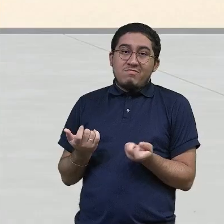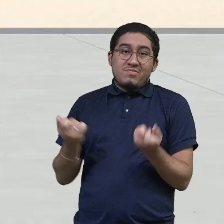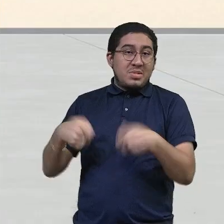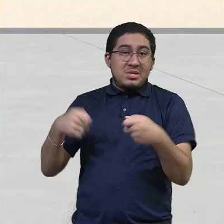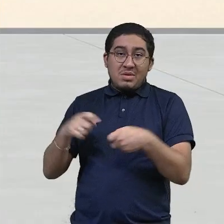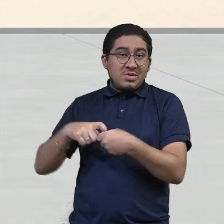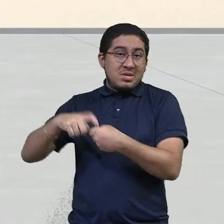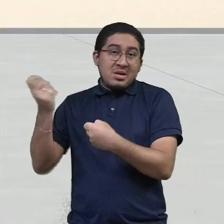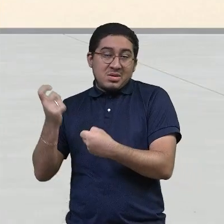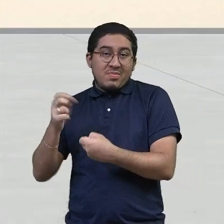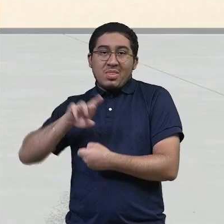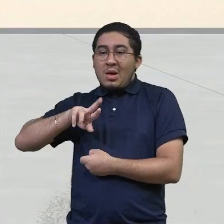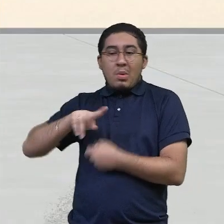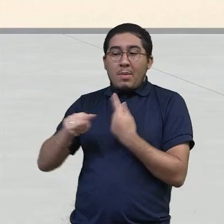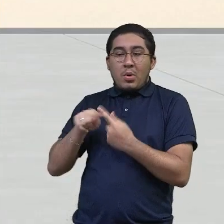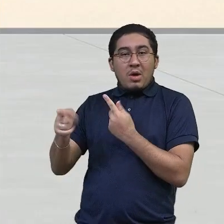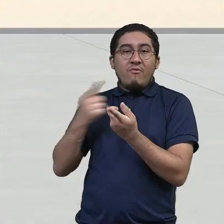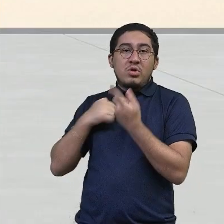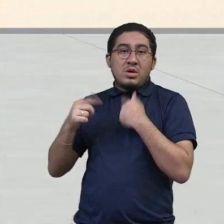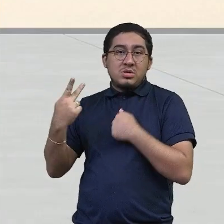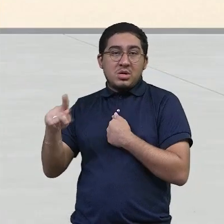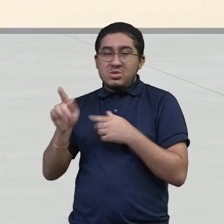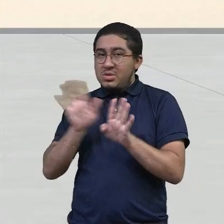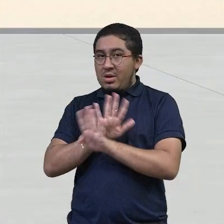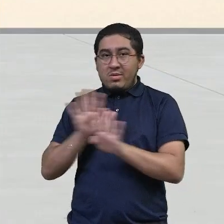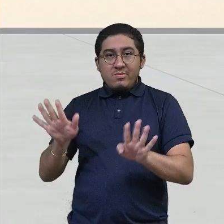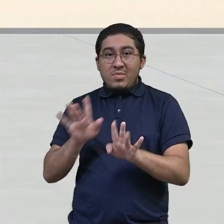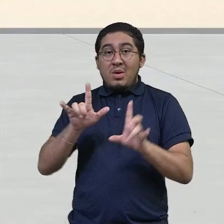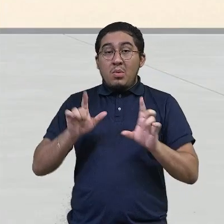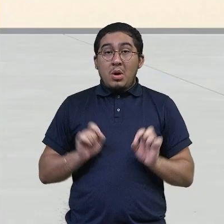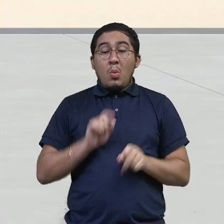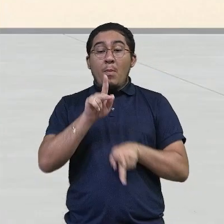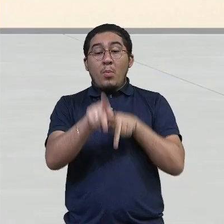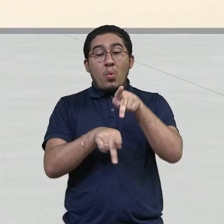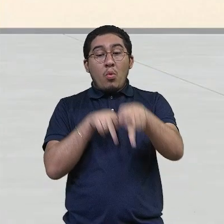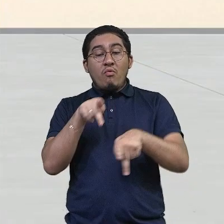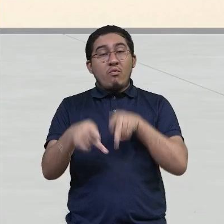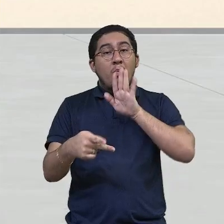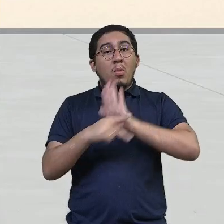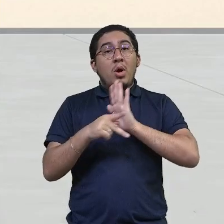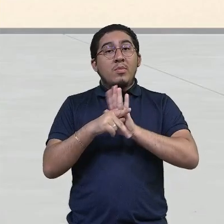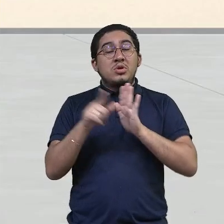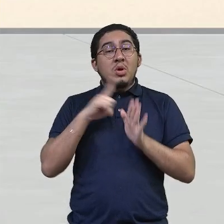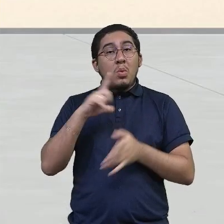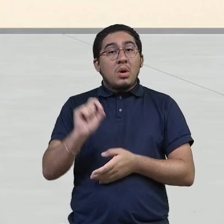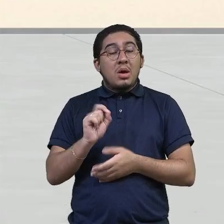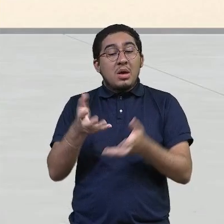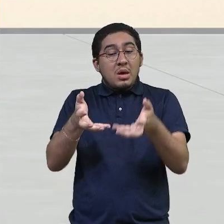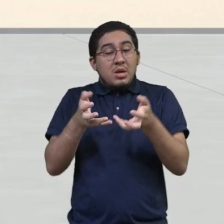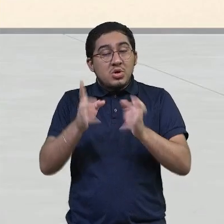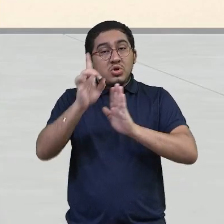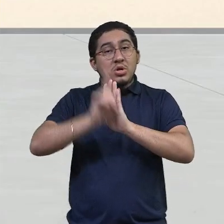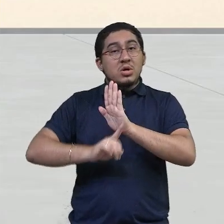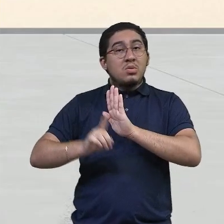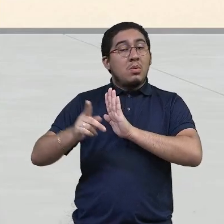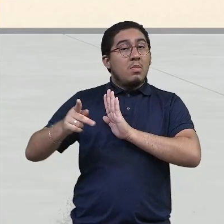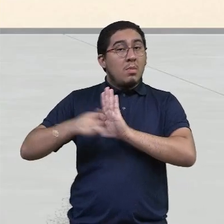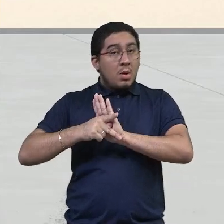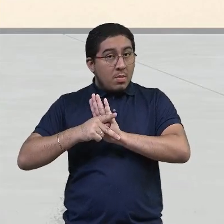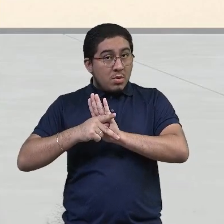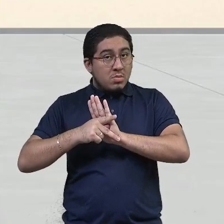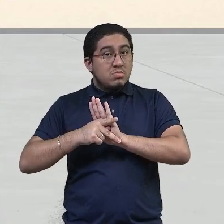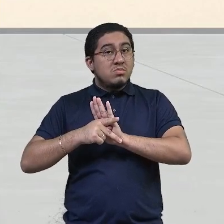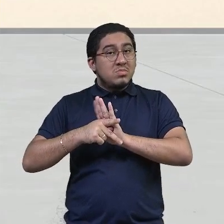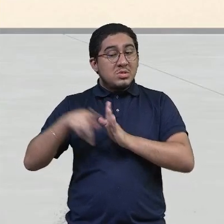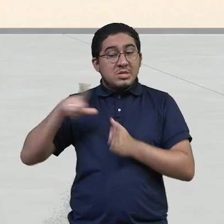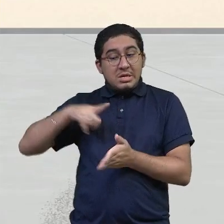eles queriam, mas porque a conjuntura e a própria população que se levantava exigindo a volta dos direitos fizeram pressão